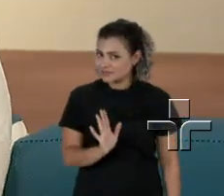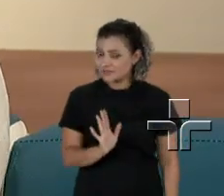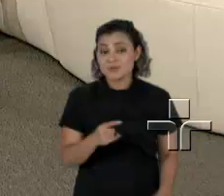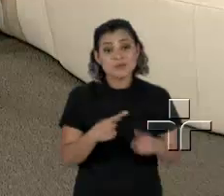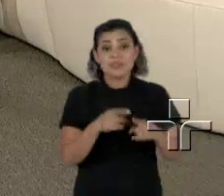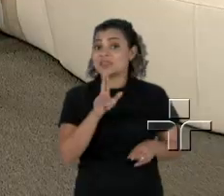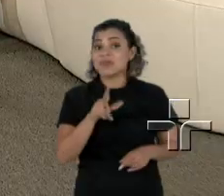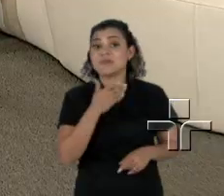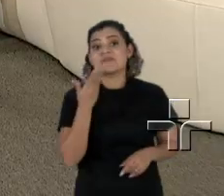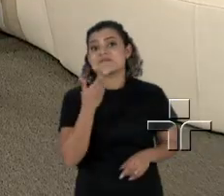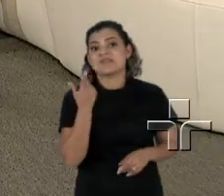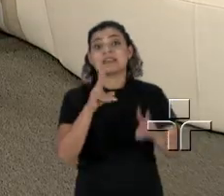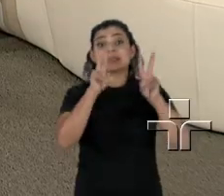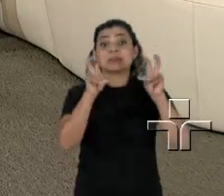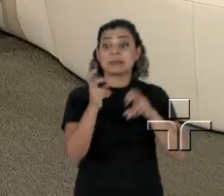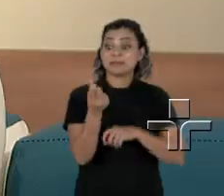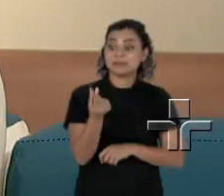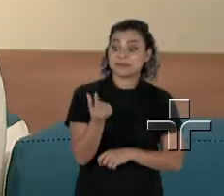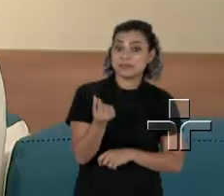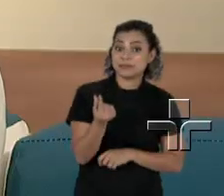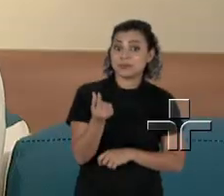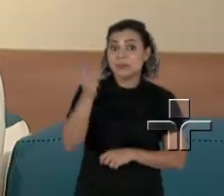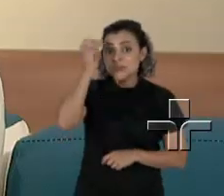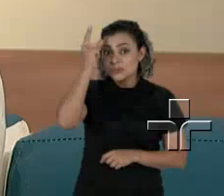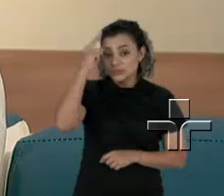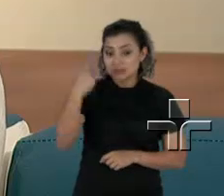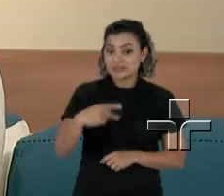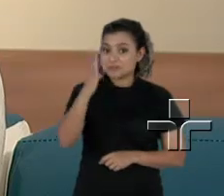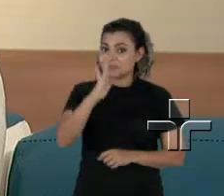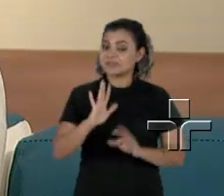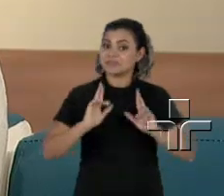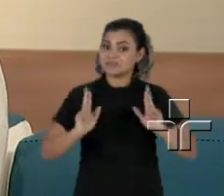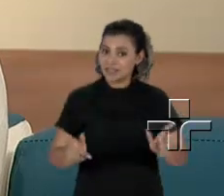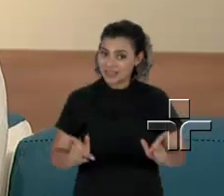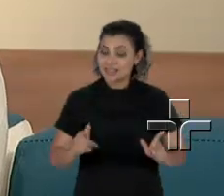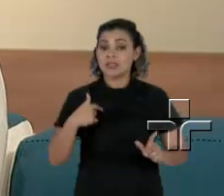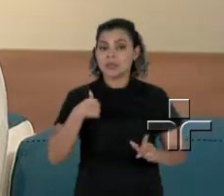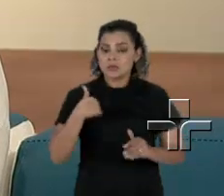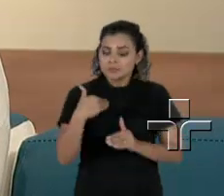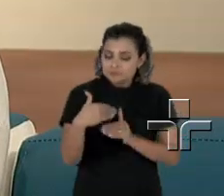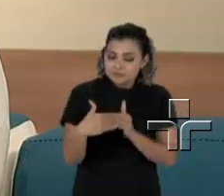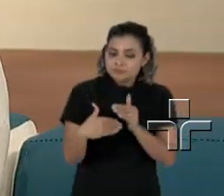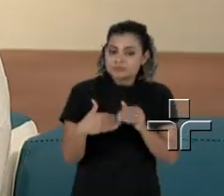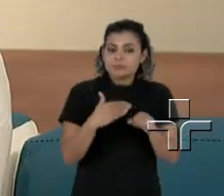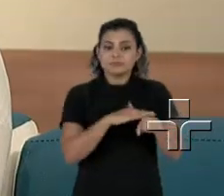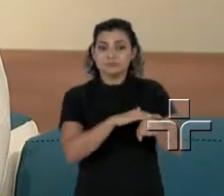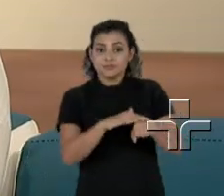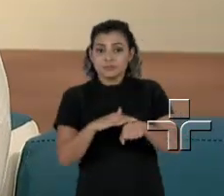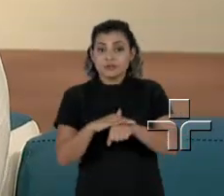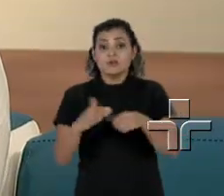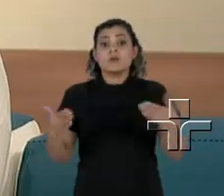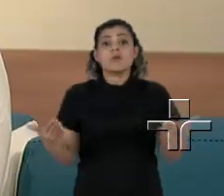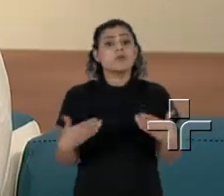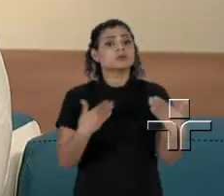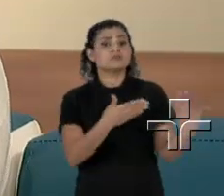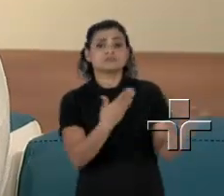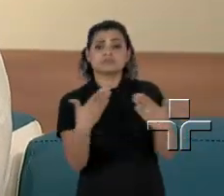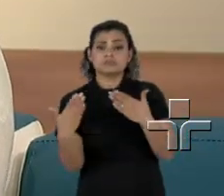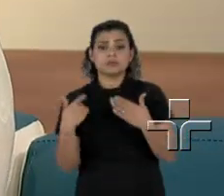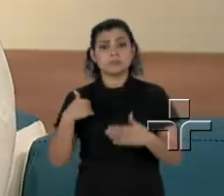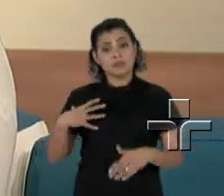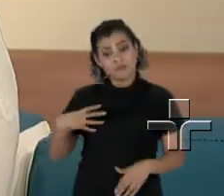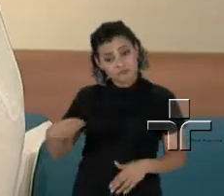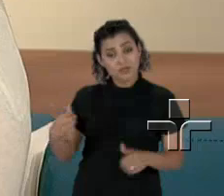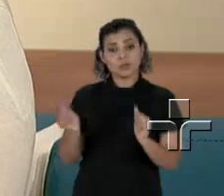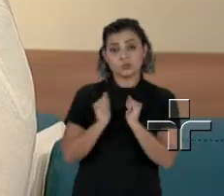fácil falar de dinheiro a gente não tem essa cultura eu tive que aos poucos a gente foi conversando hoje a gente fala muito abertamente a minha filha